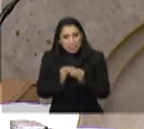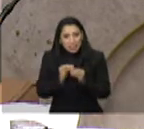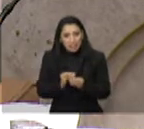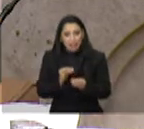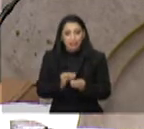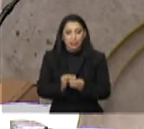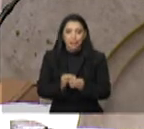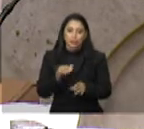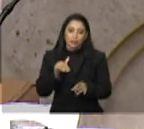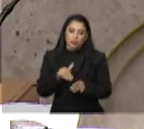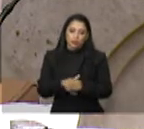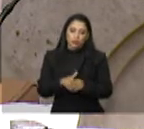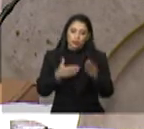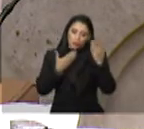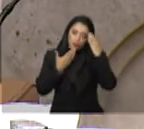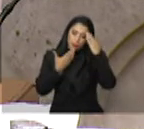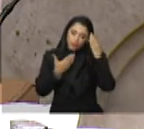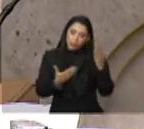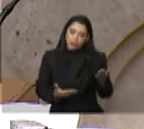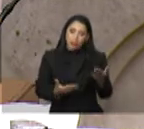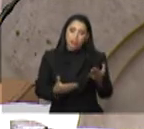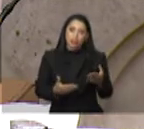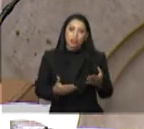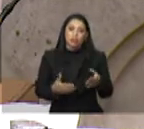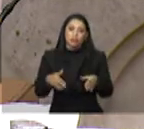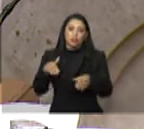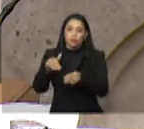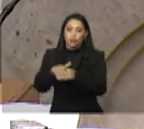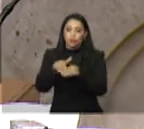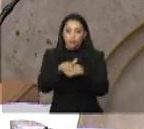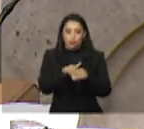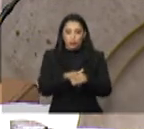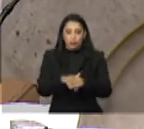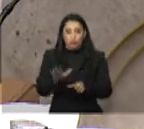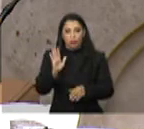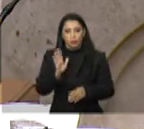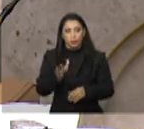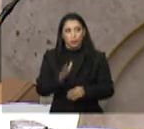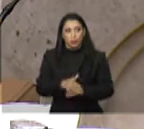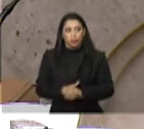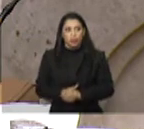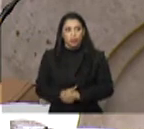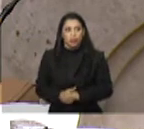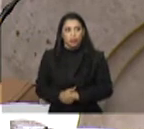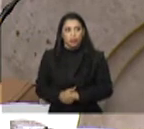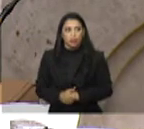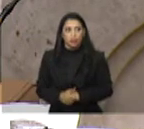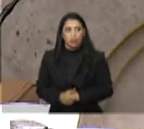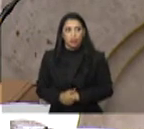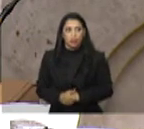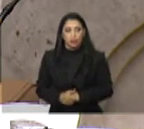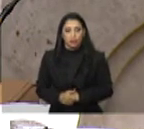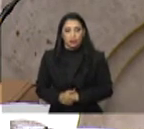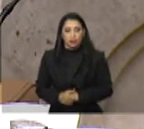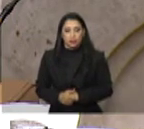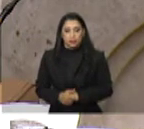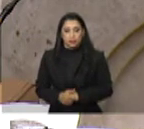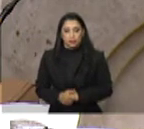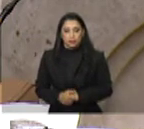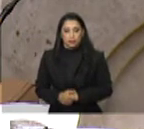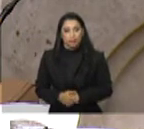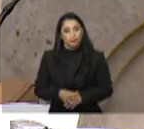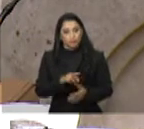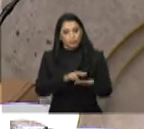em função de todos os belos votos já proferidos a começar em especial pelo voto do eminente